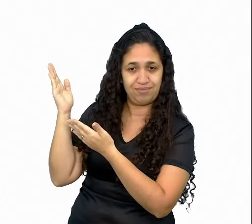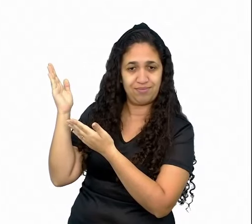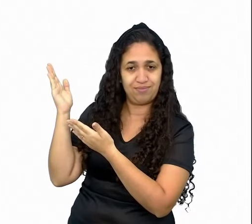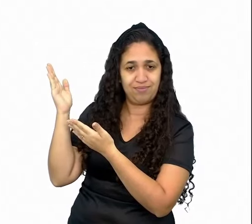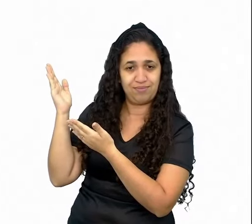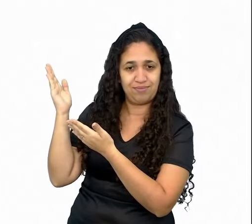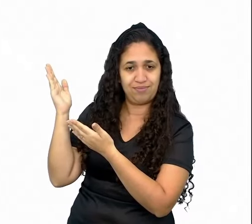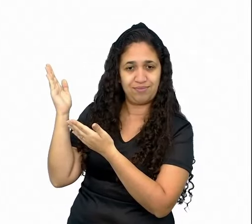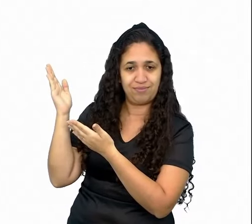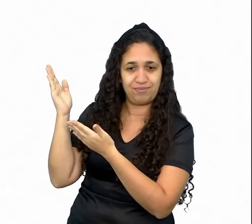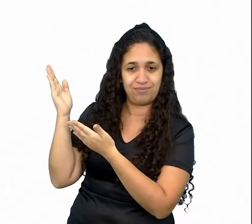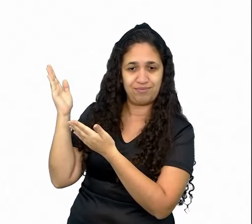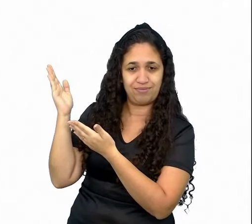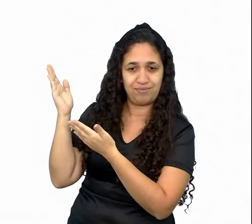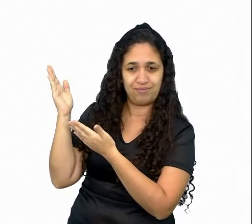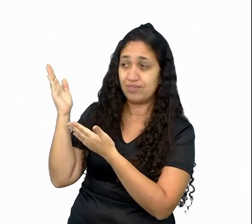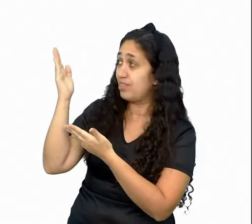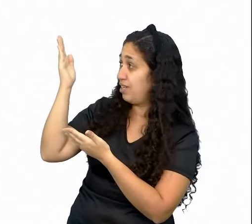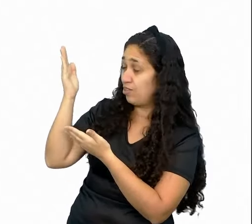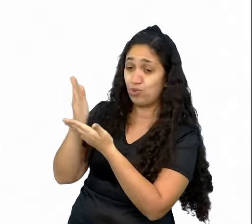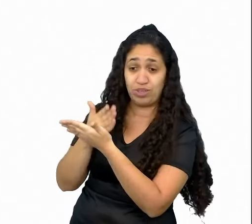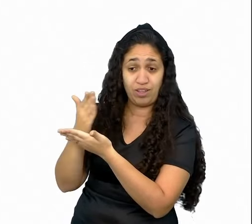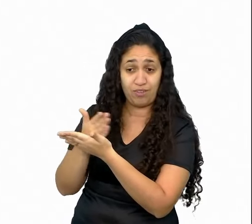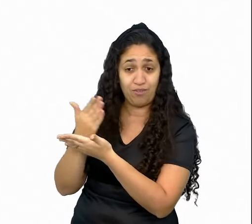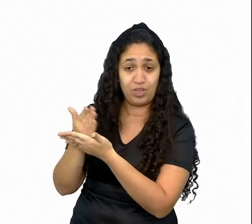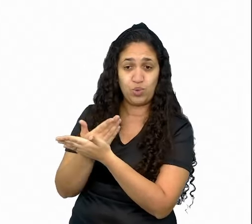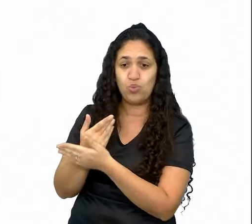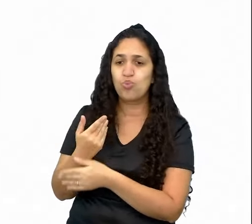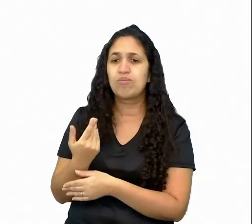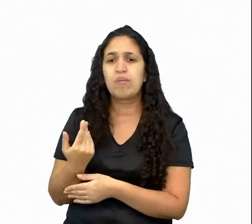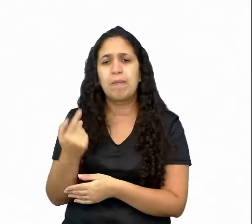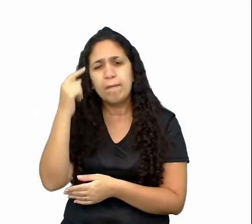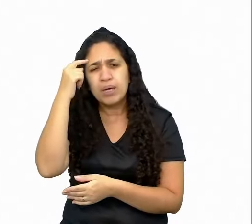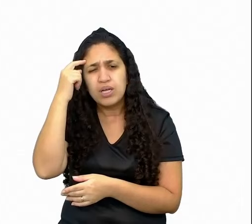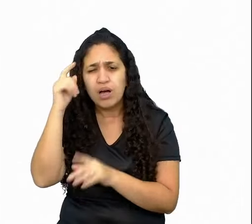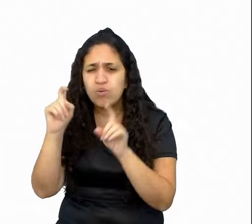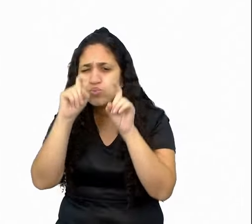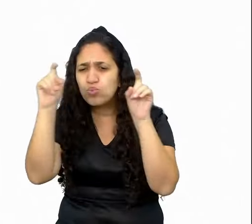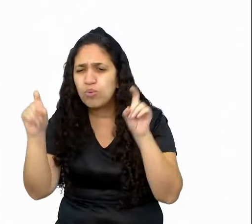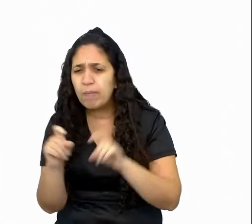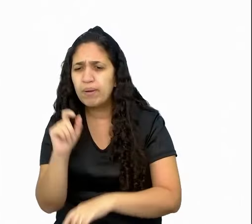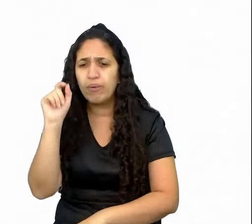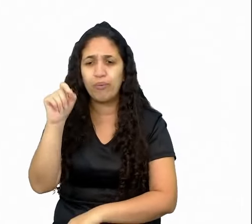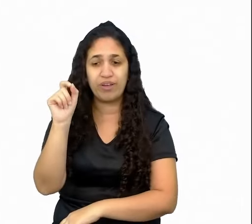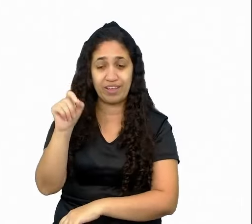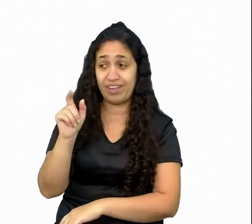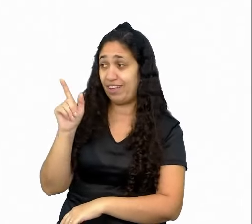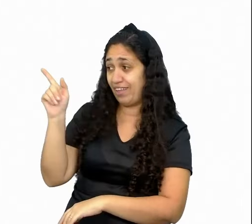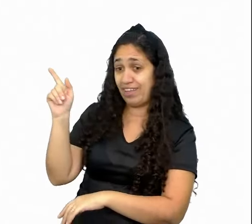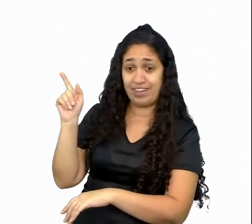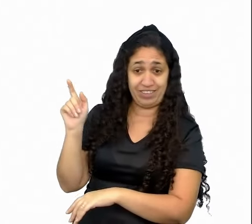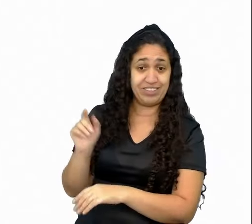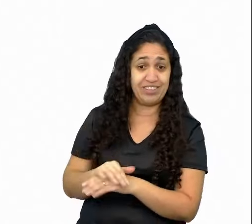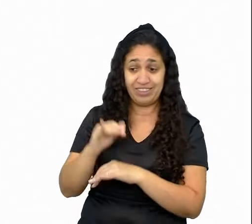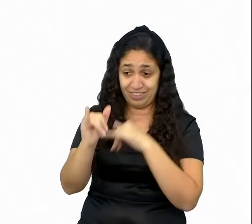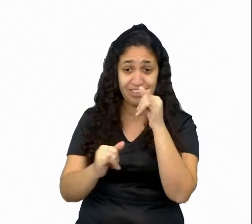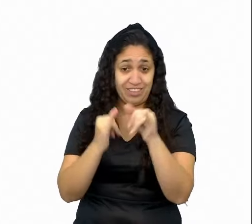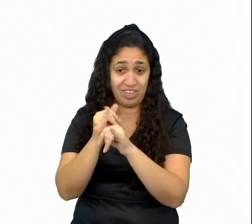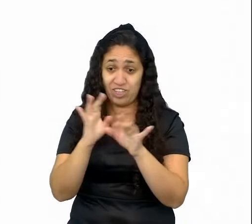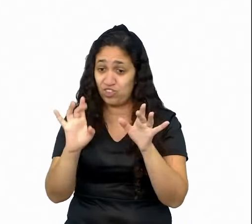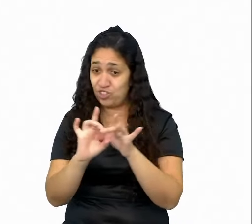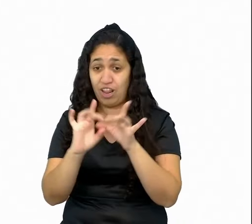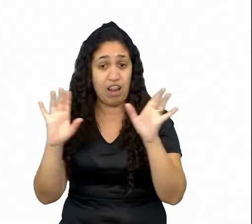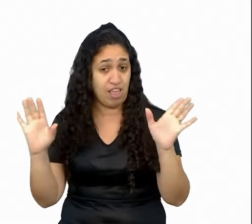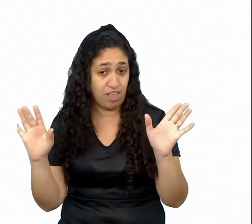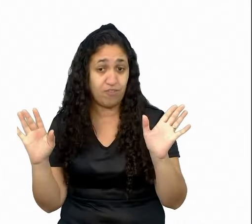um trabalho, né? Esse livrinho aqui, O que é Pensamento Computacional, ele está disponível aí na internet. Vocês podem até,